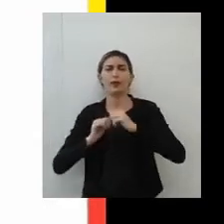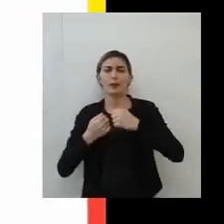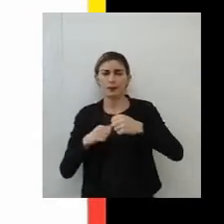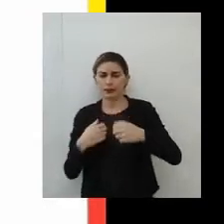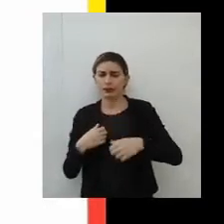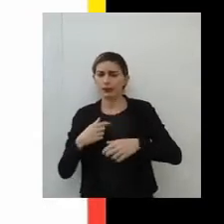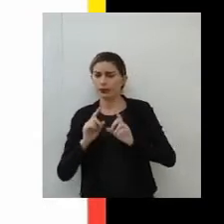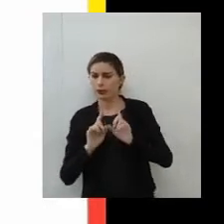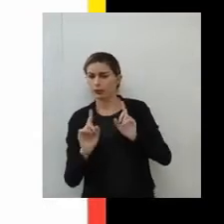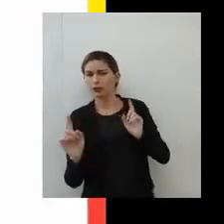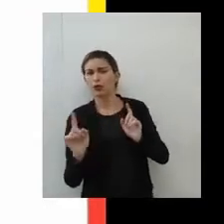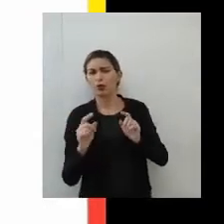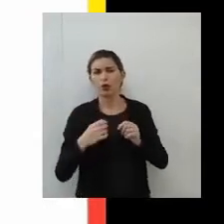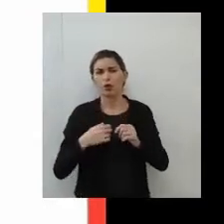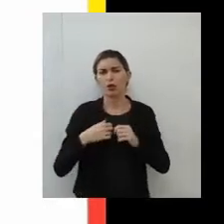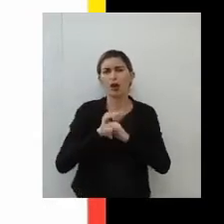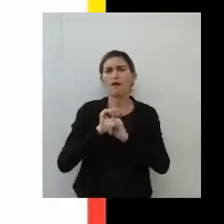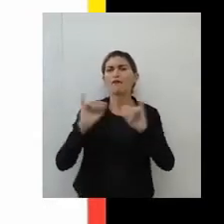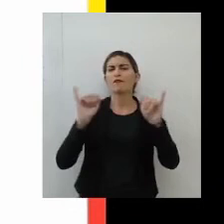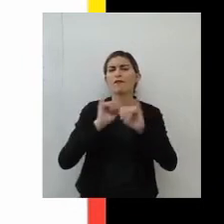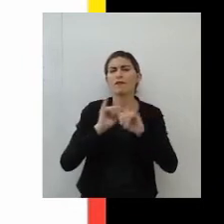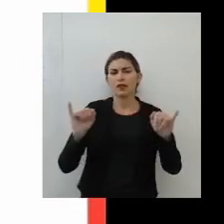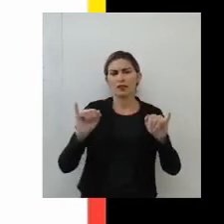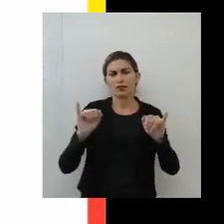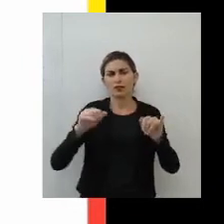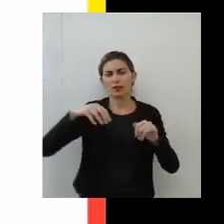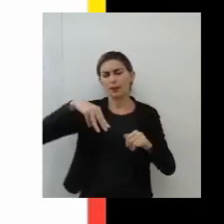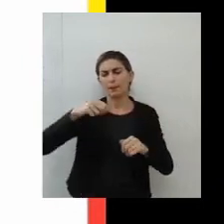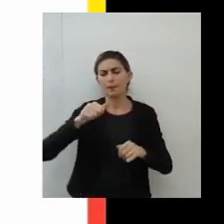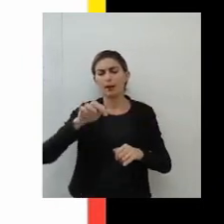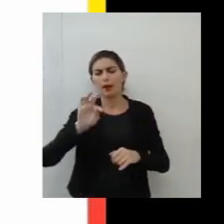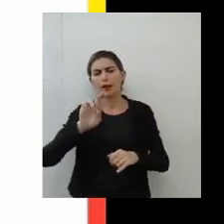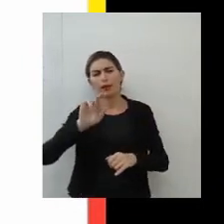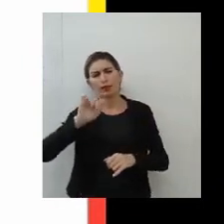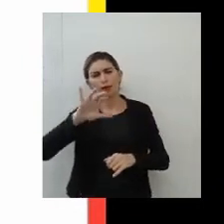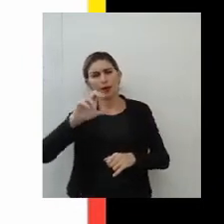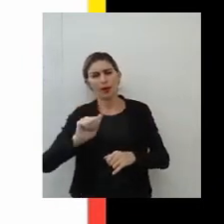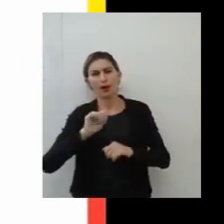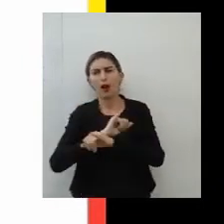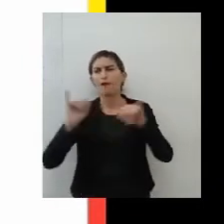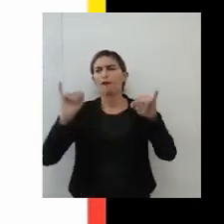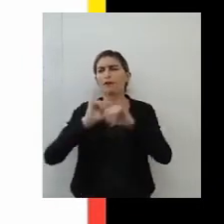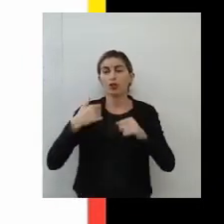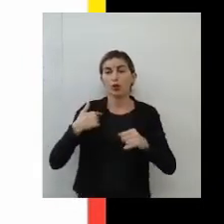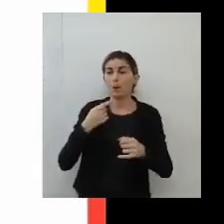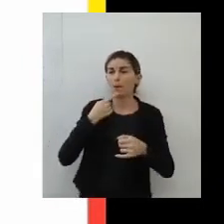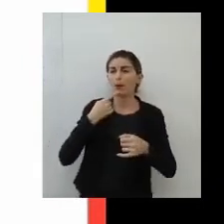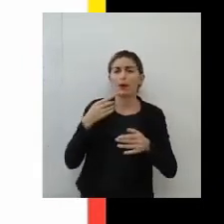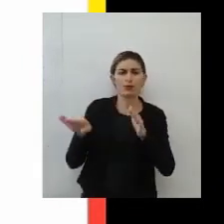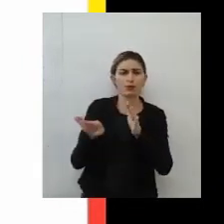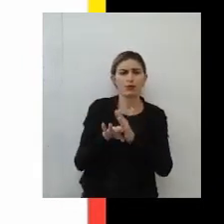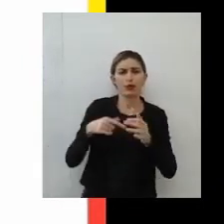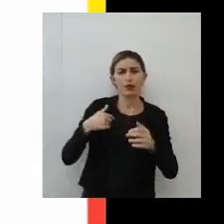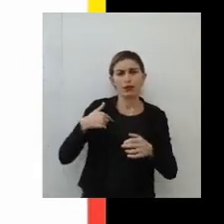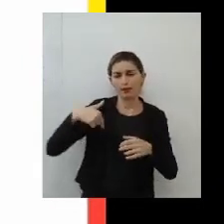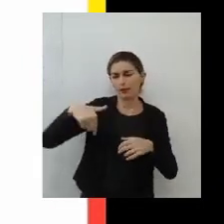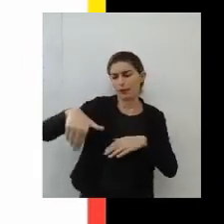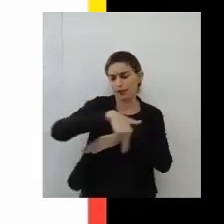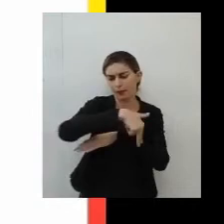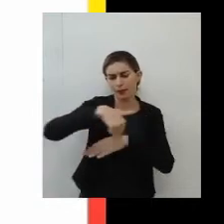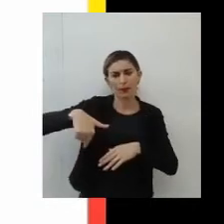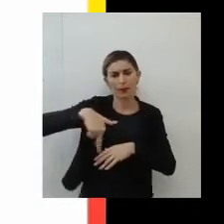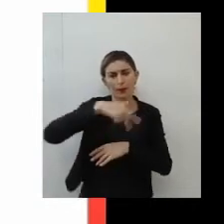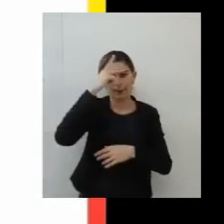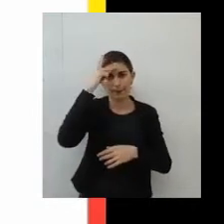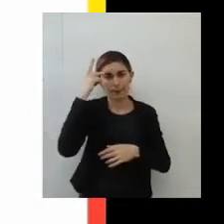que carregar um instrumento sonoro chamado de matraca, para avisar que estavam passando. Algumas pessoas